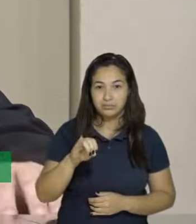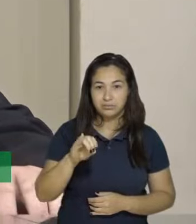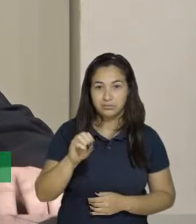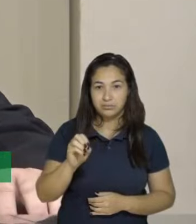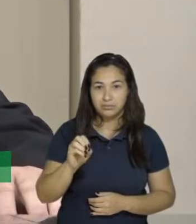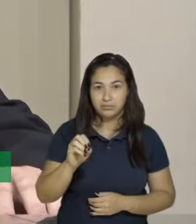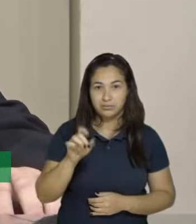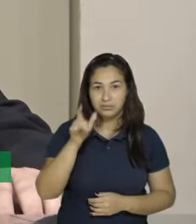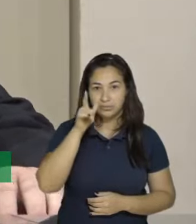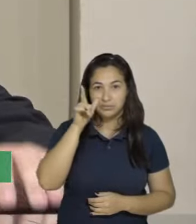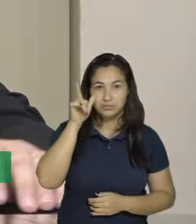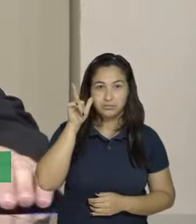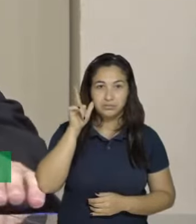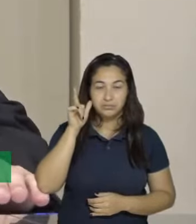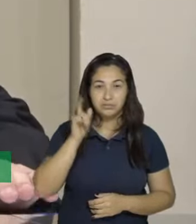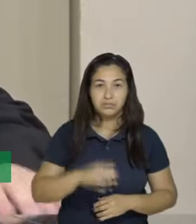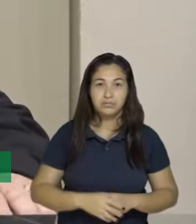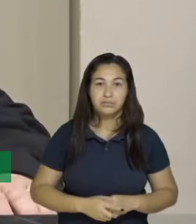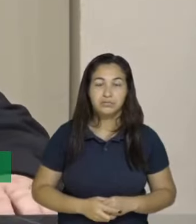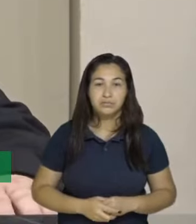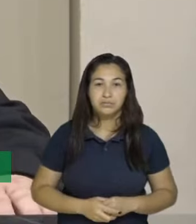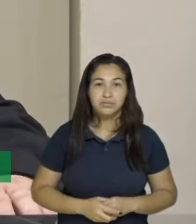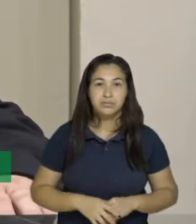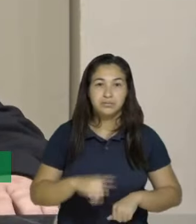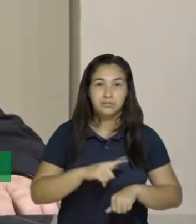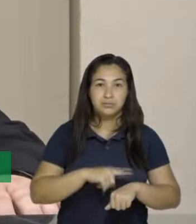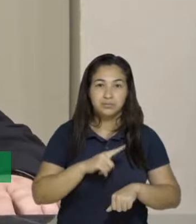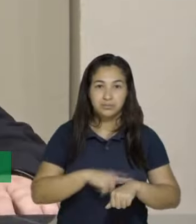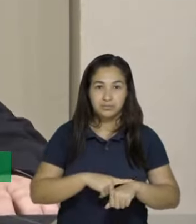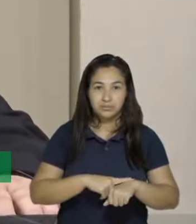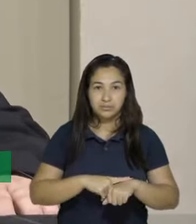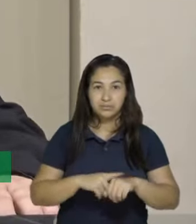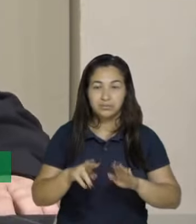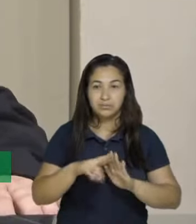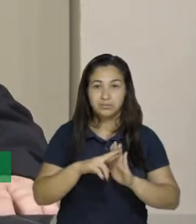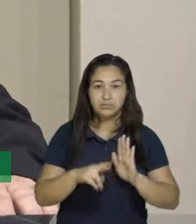tempo regimental de 10 minutos.